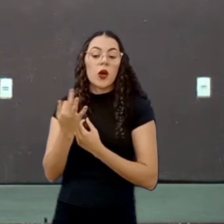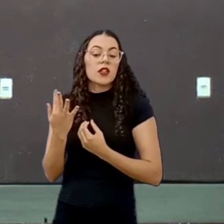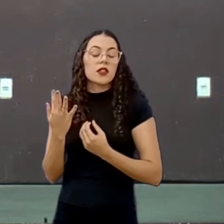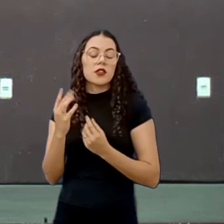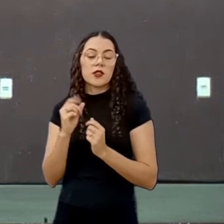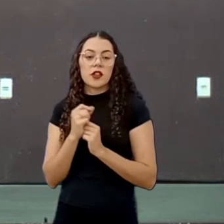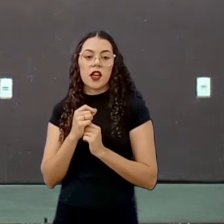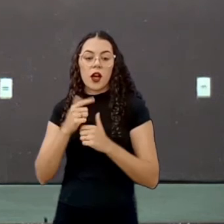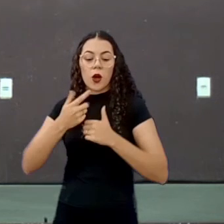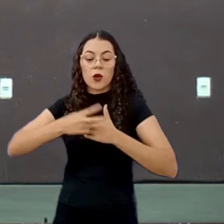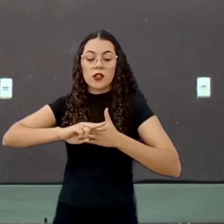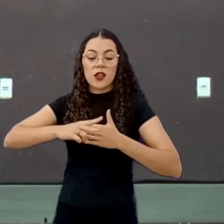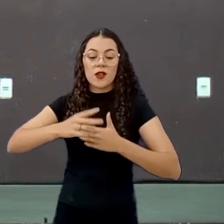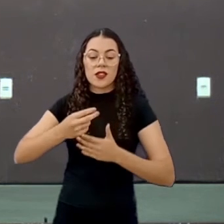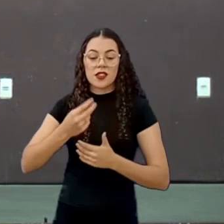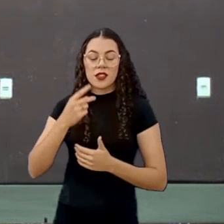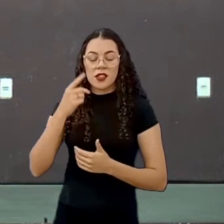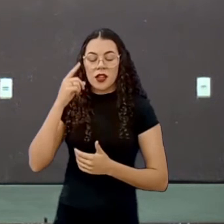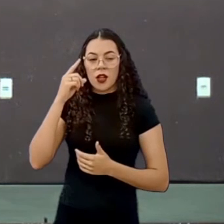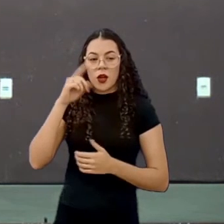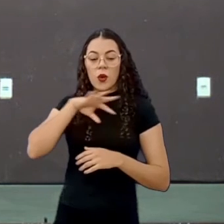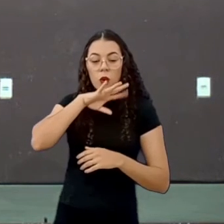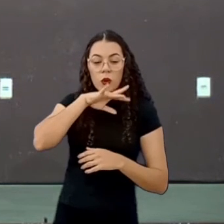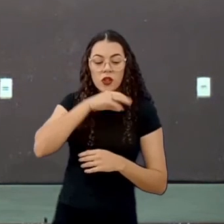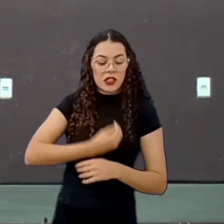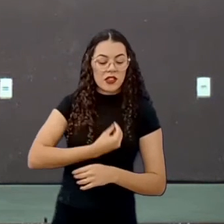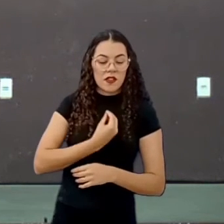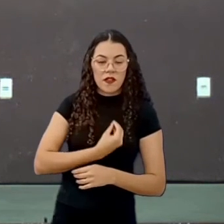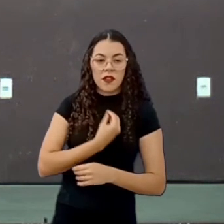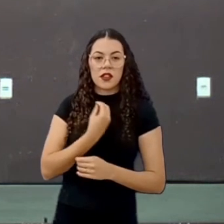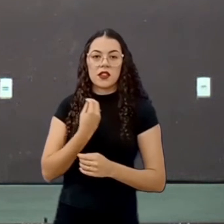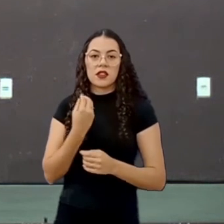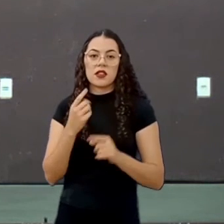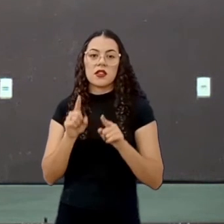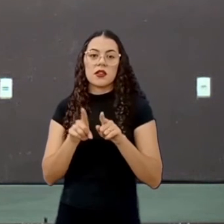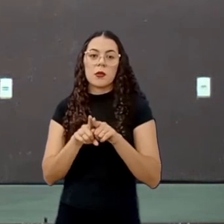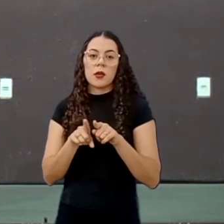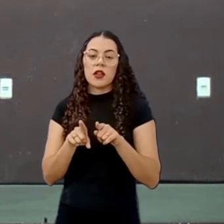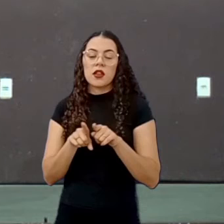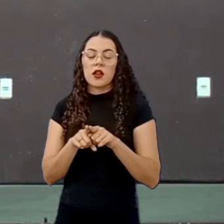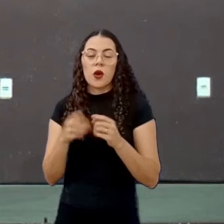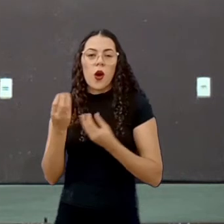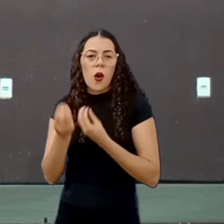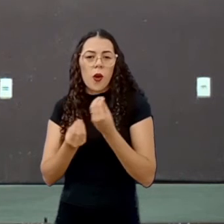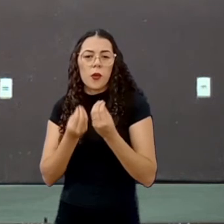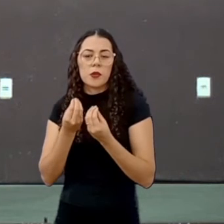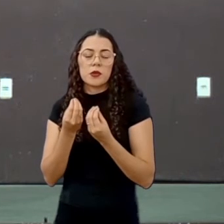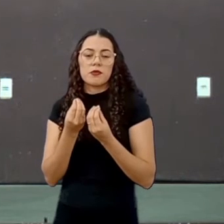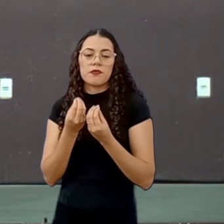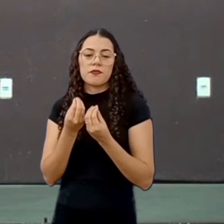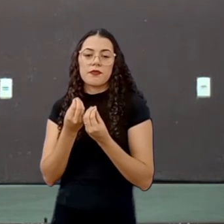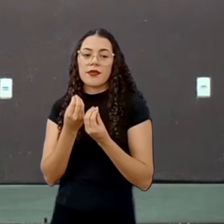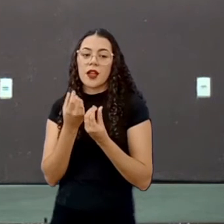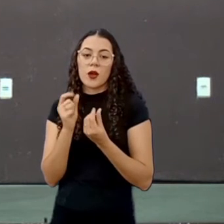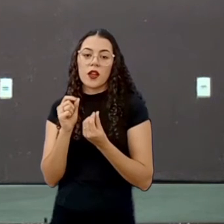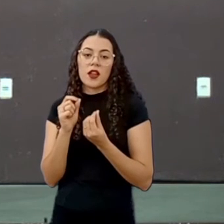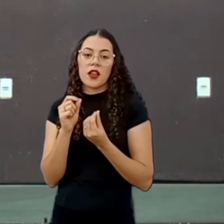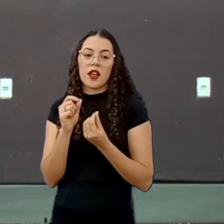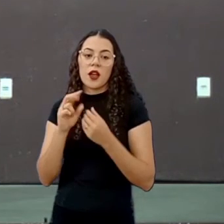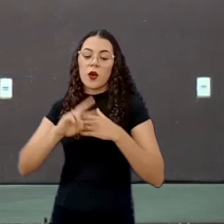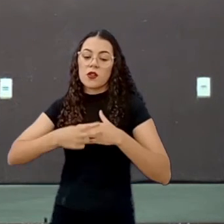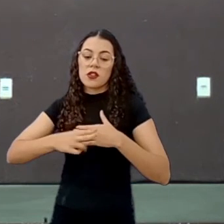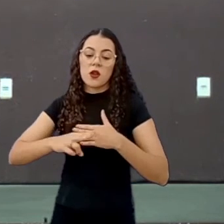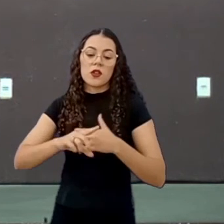as consequências ruins que nós vivemos e que nós pagamos nas nossas vidas são apenas frutos das nossas